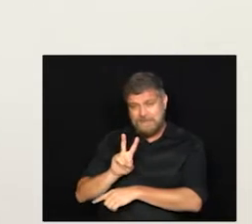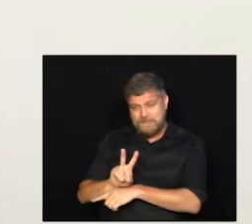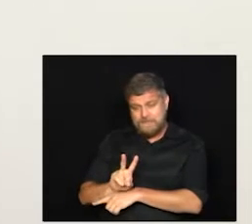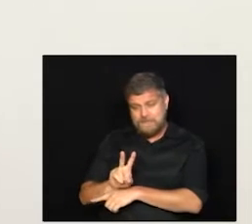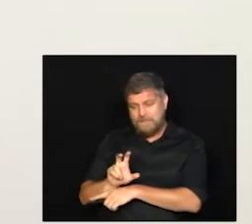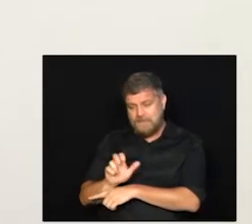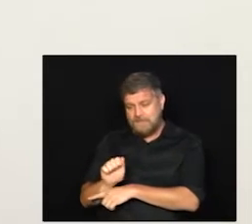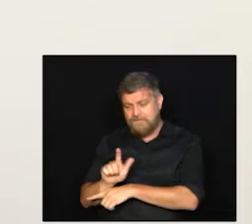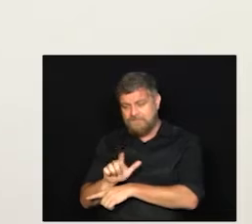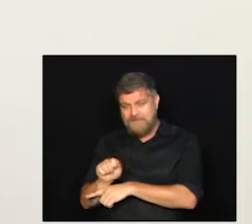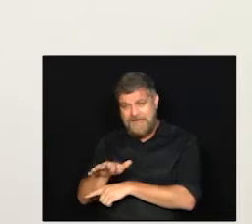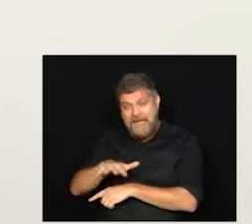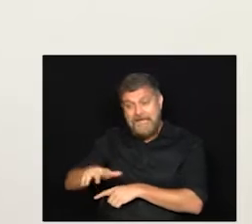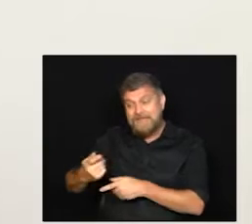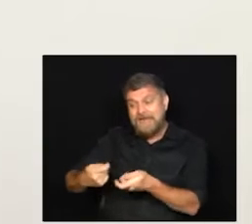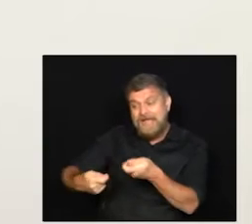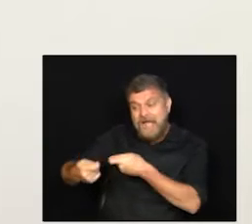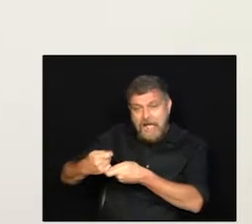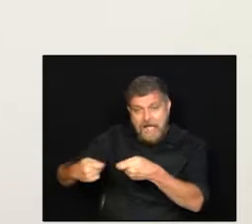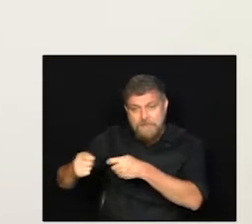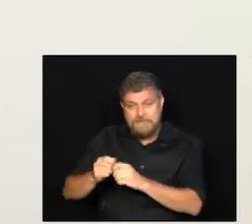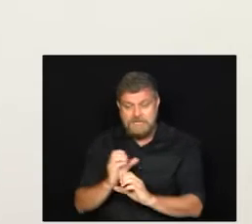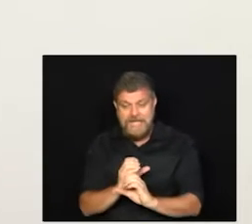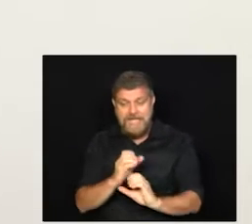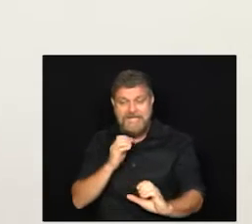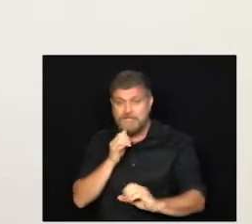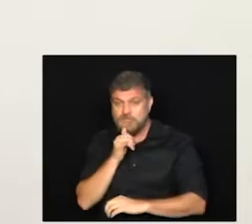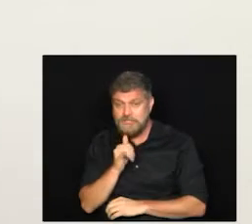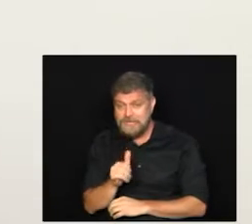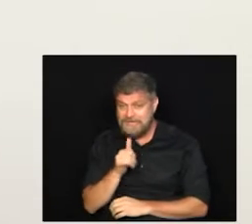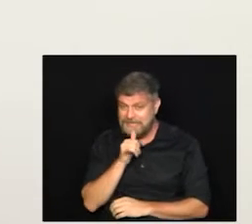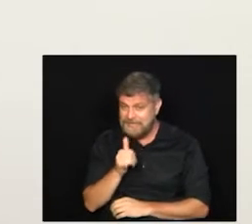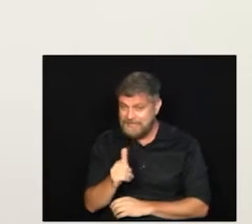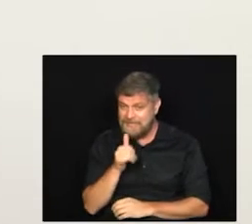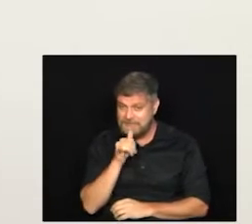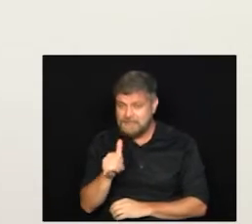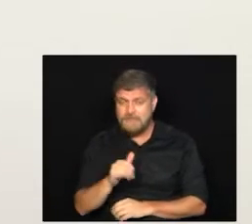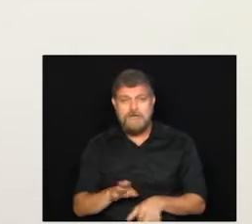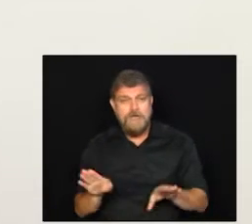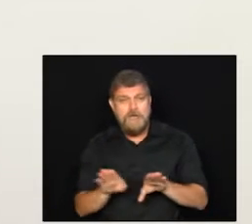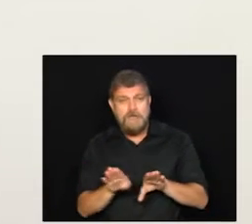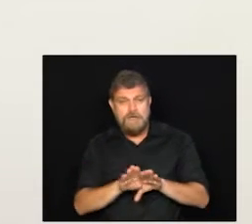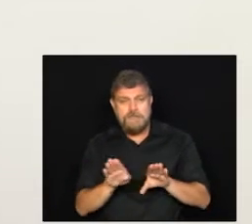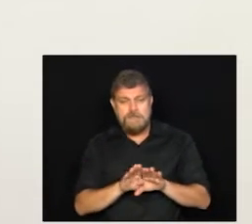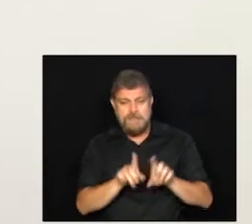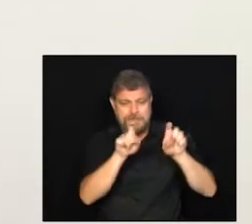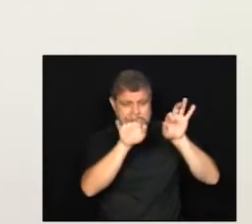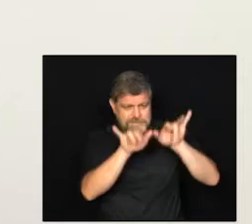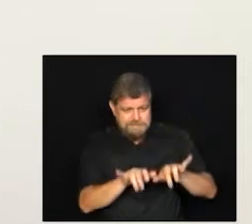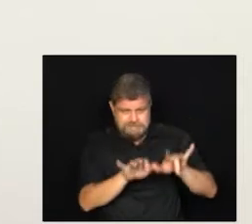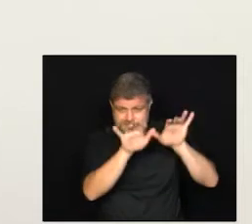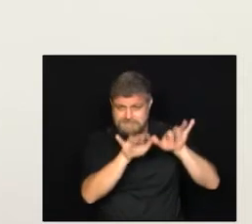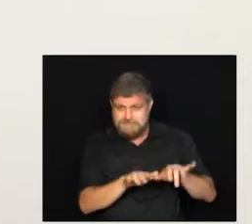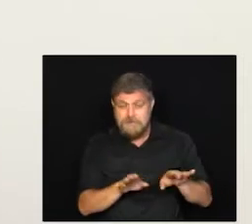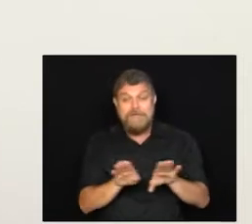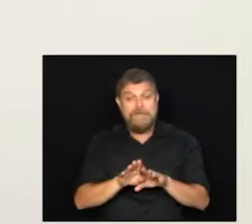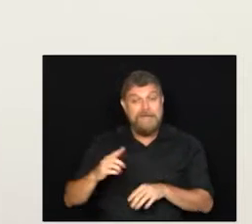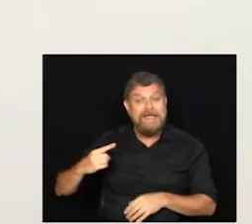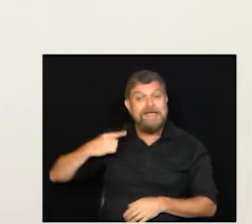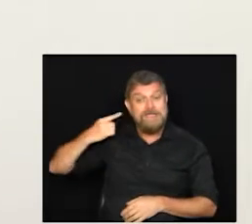parte administrativa, engenharia elétrica, para a parte de informática,